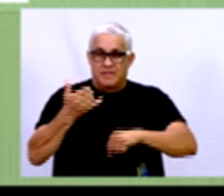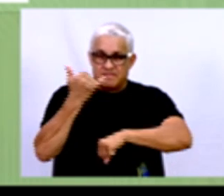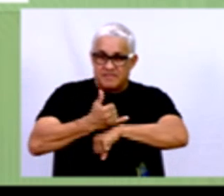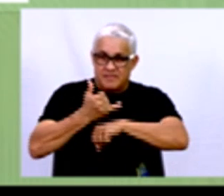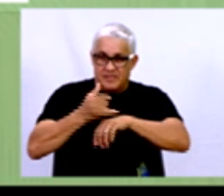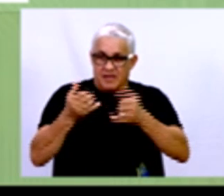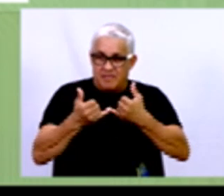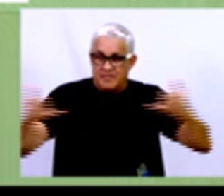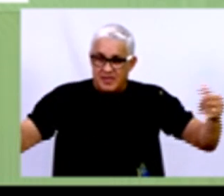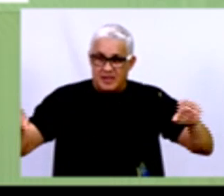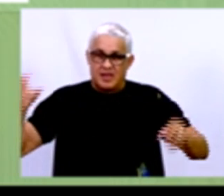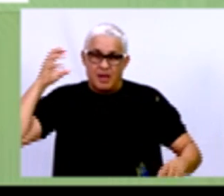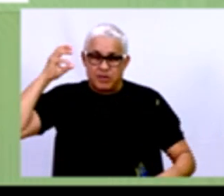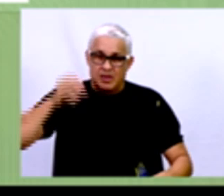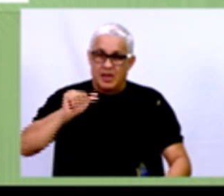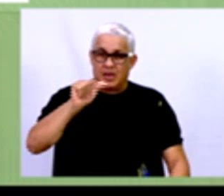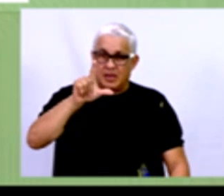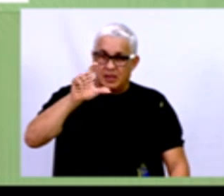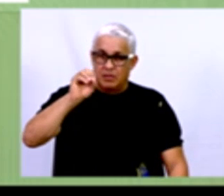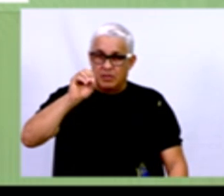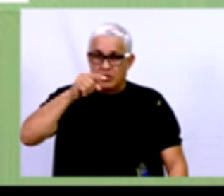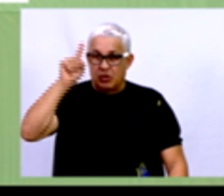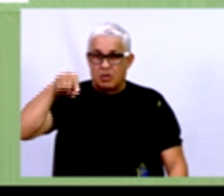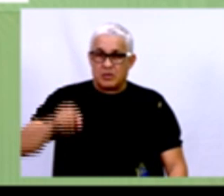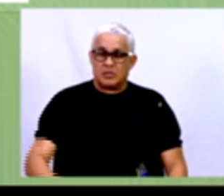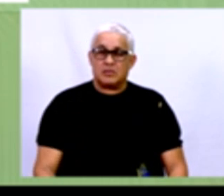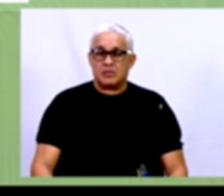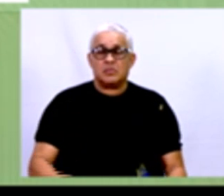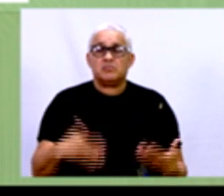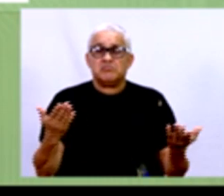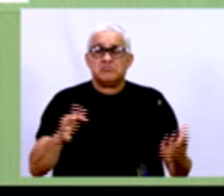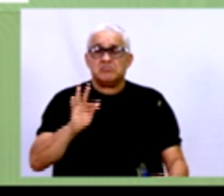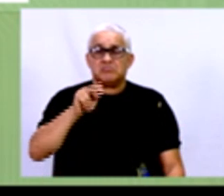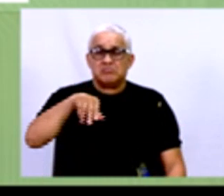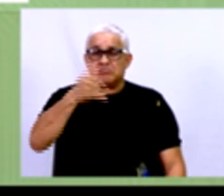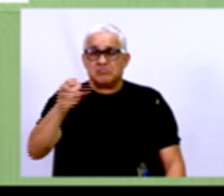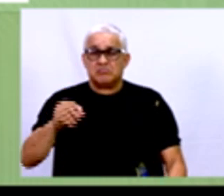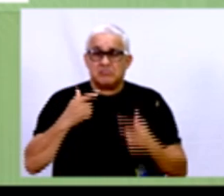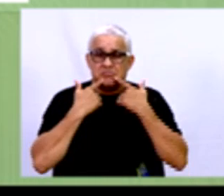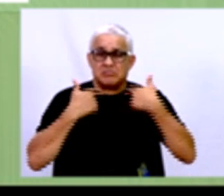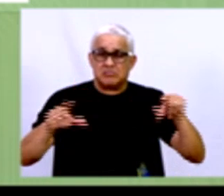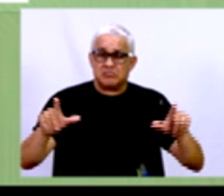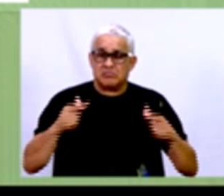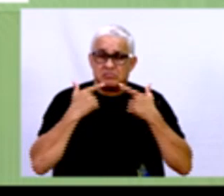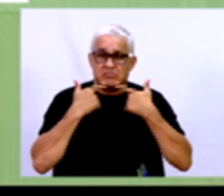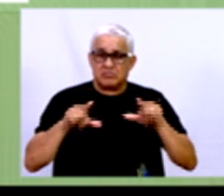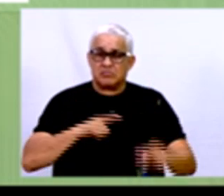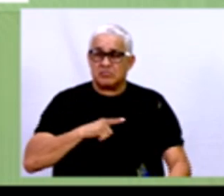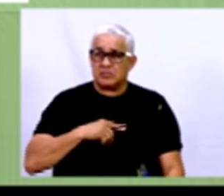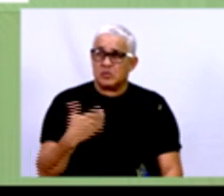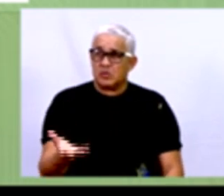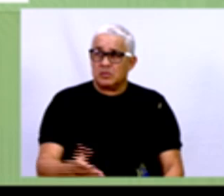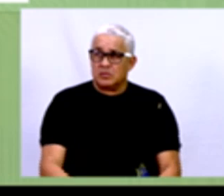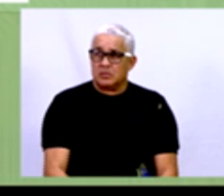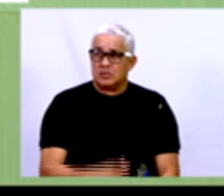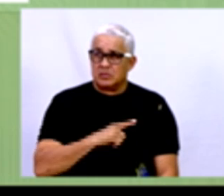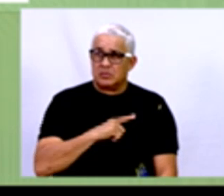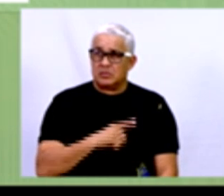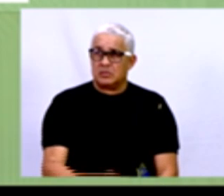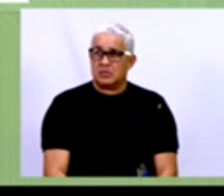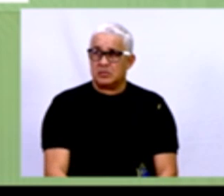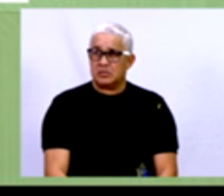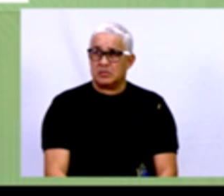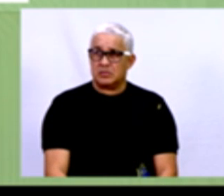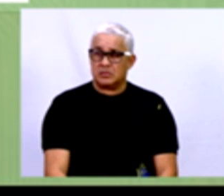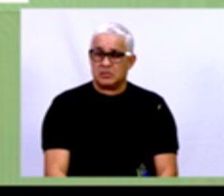alô, que elemento da comunicação e que função da linguagem está sendo evidenciado aí? Nós temos aqui